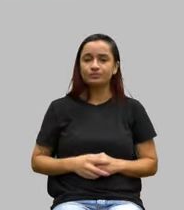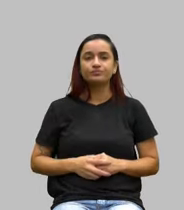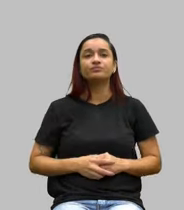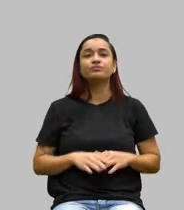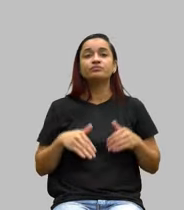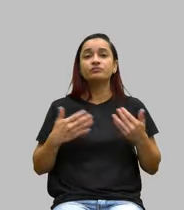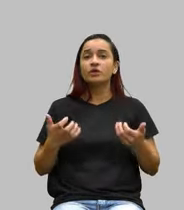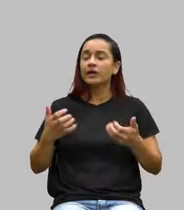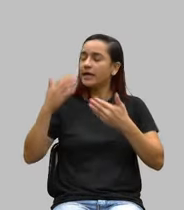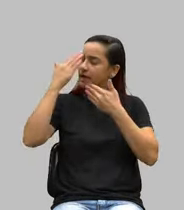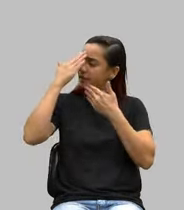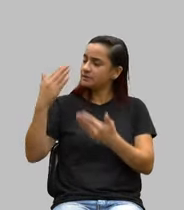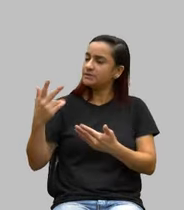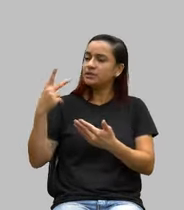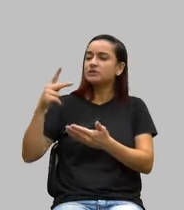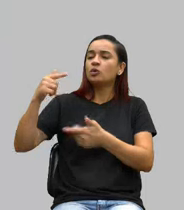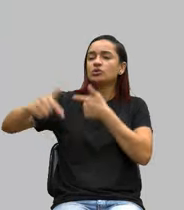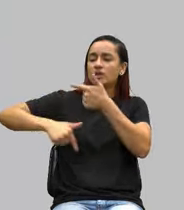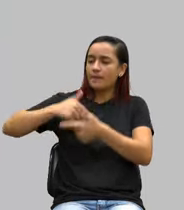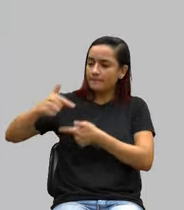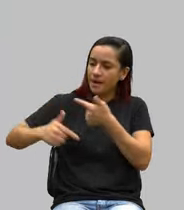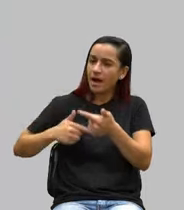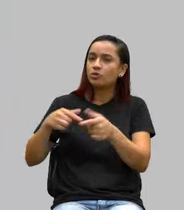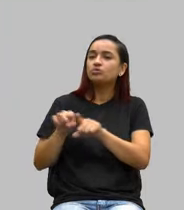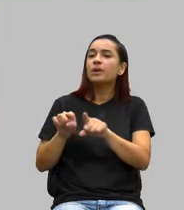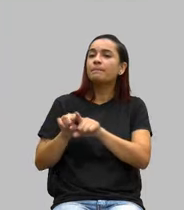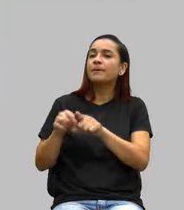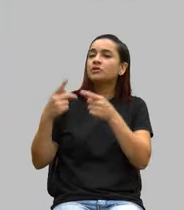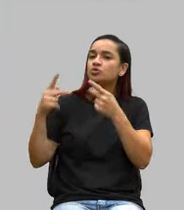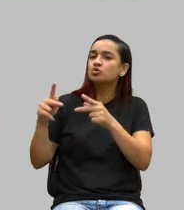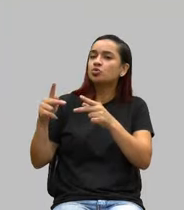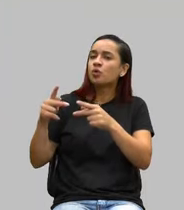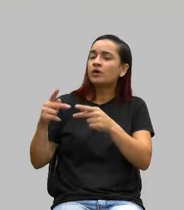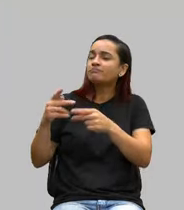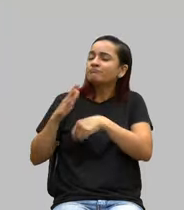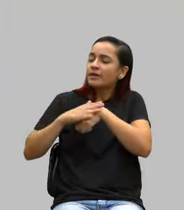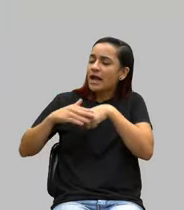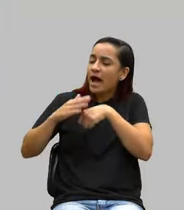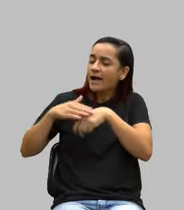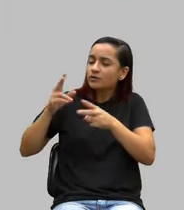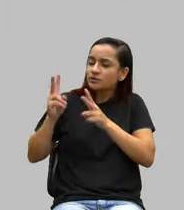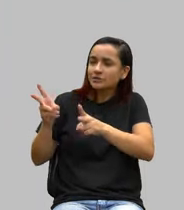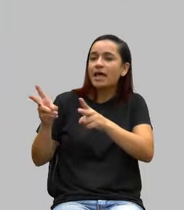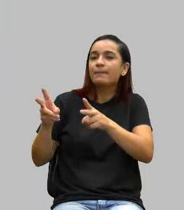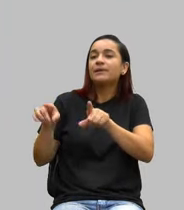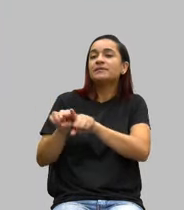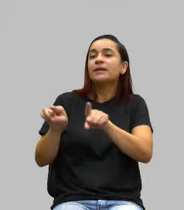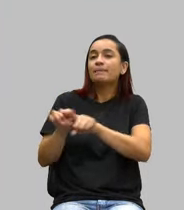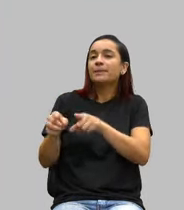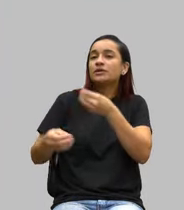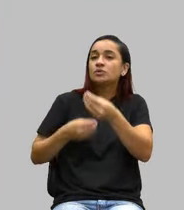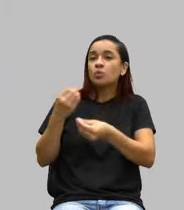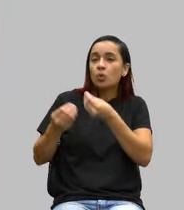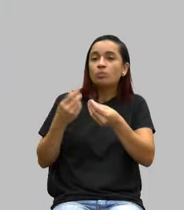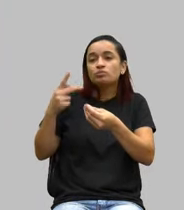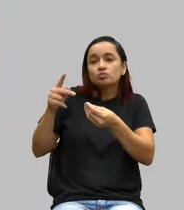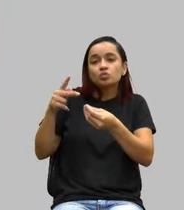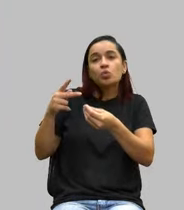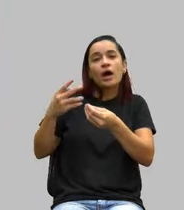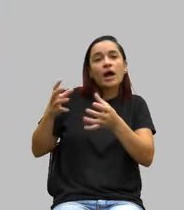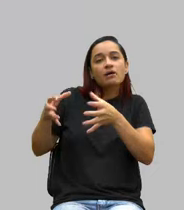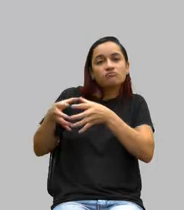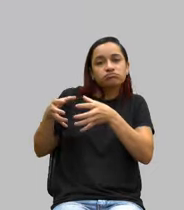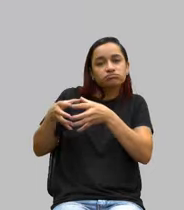agradecer pelo trabalho pela sua cordialidade gentileza de sempre pela condução sua e da sua equipe que é